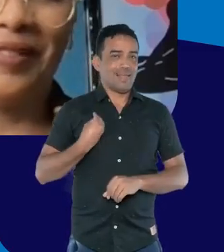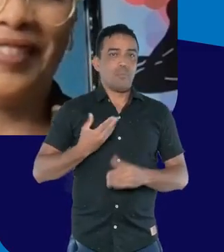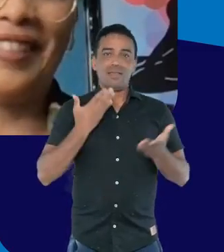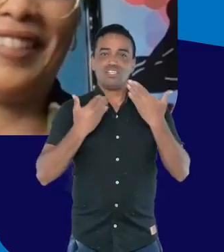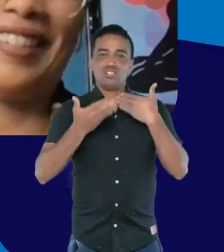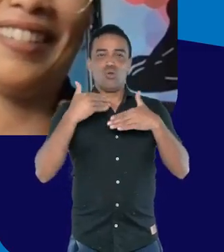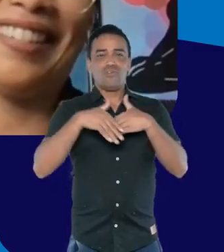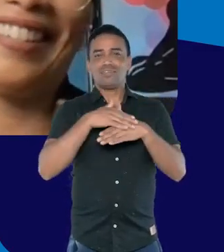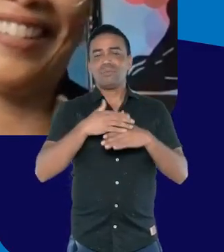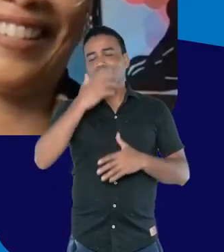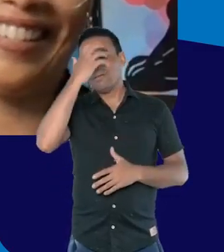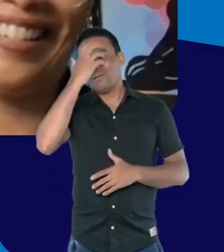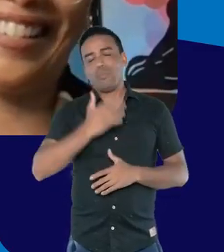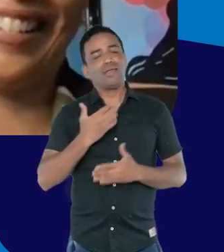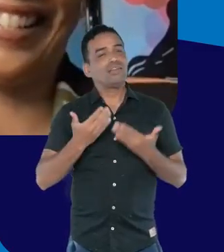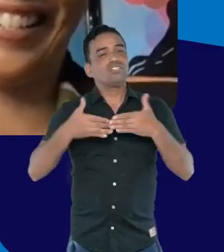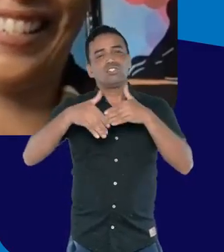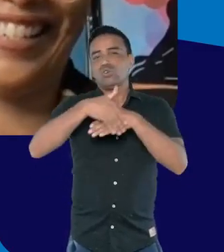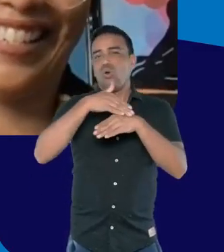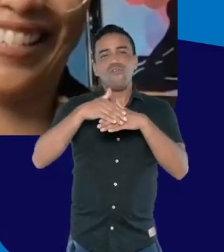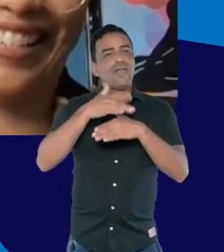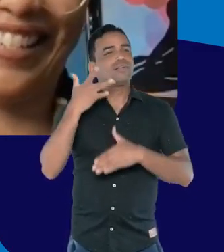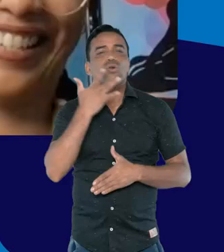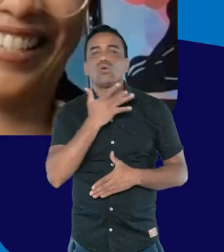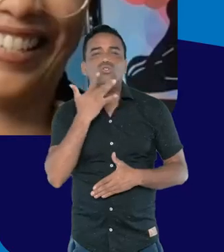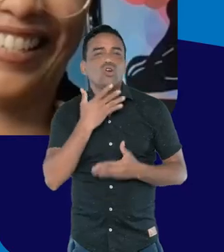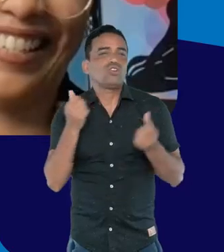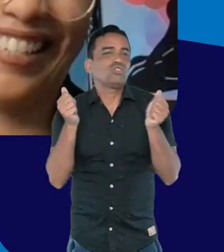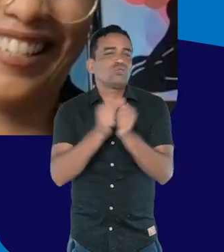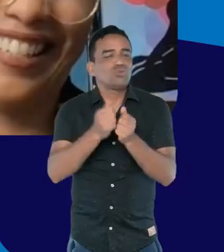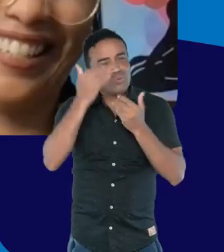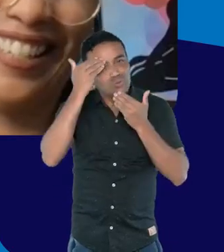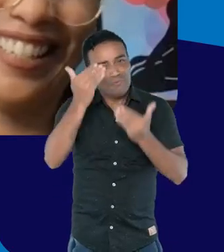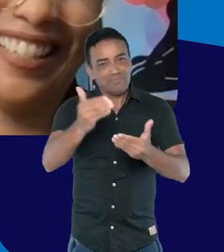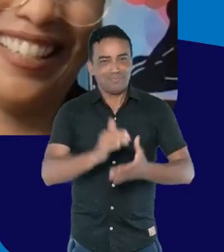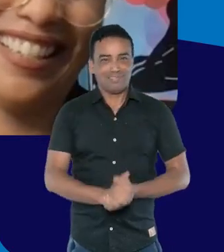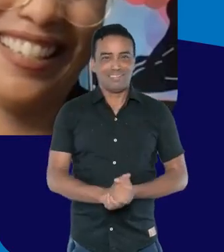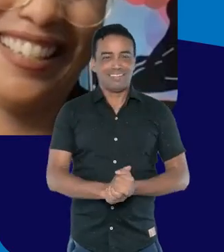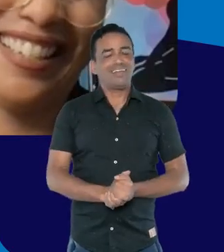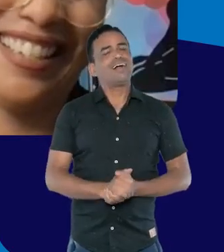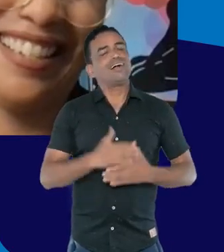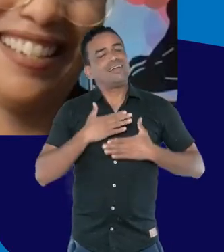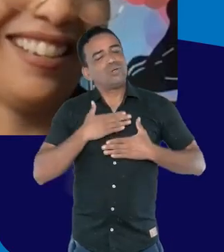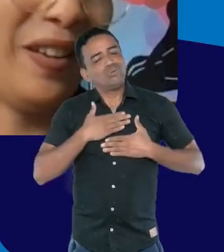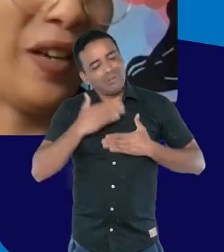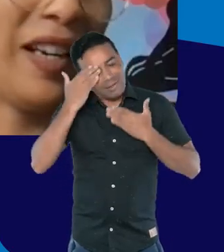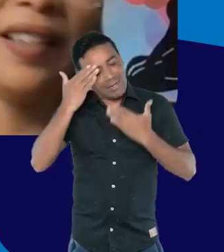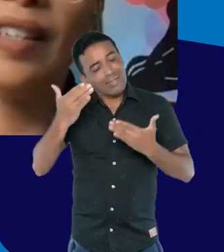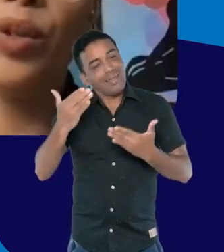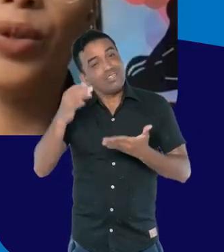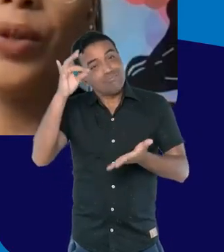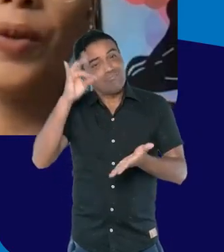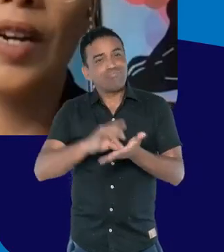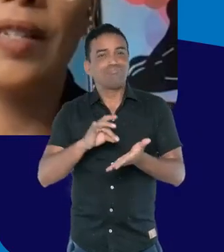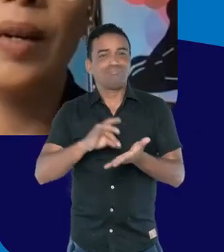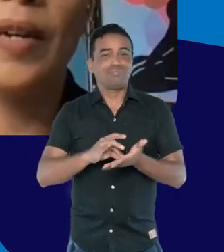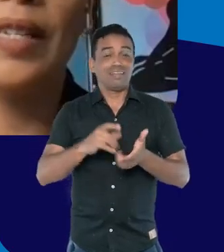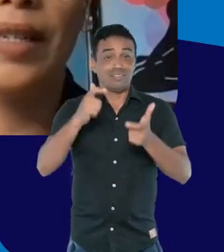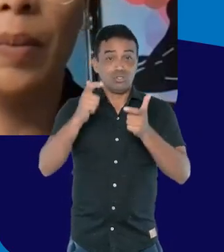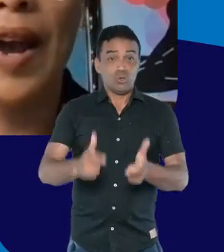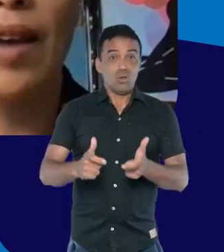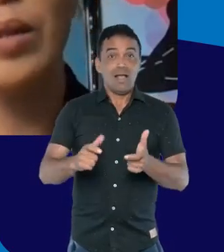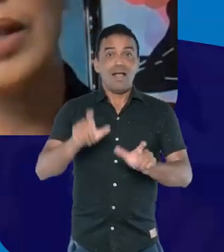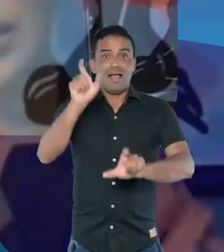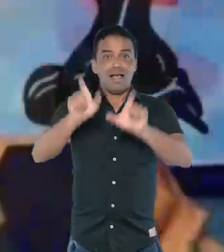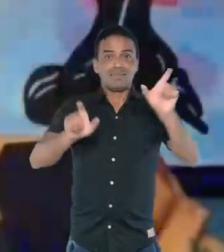sabe presencialmente, conversar, porque realmente foi uma conversa muito gostosa de ter com você. Obrigado. Eu agradeço de todo o coração